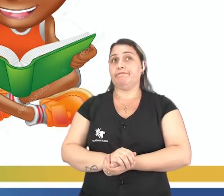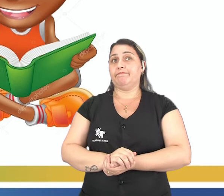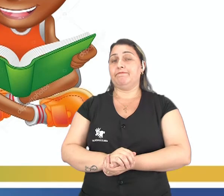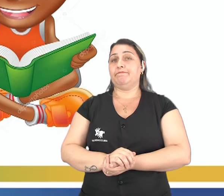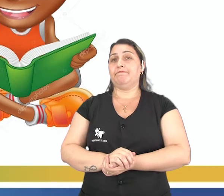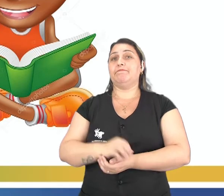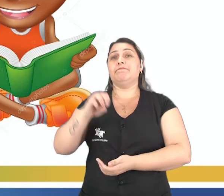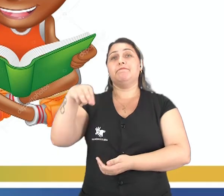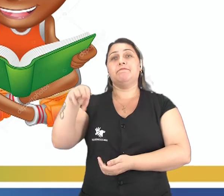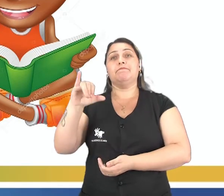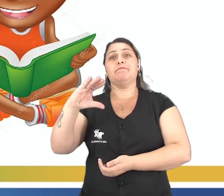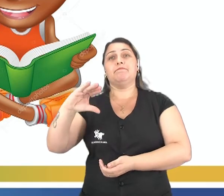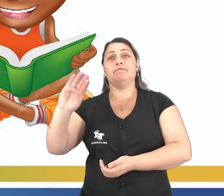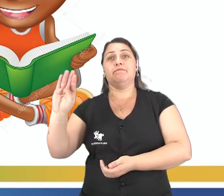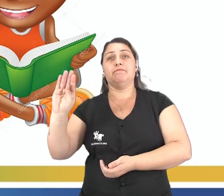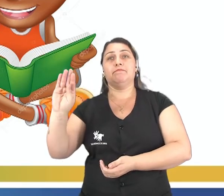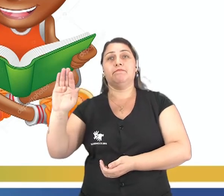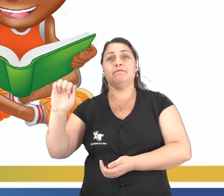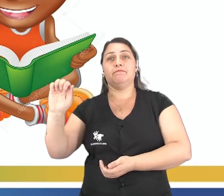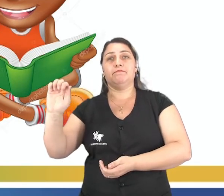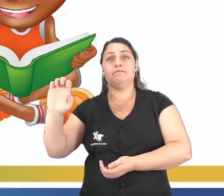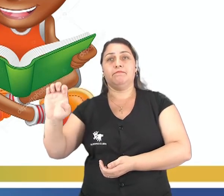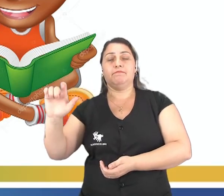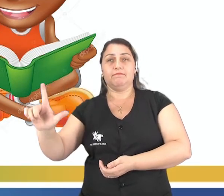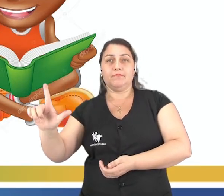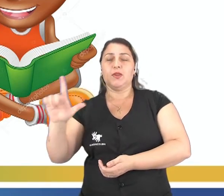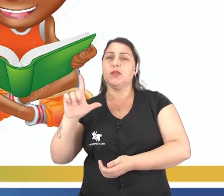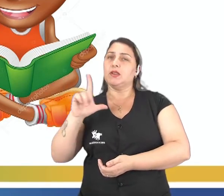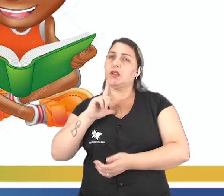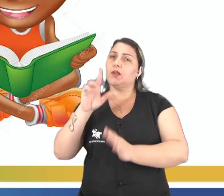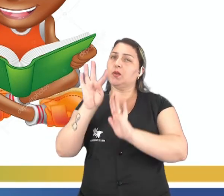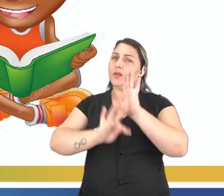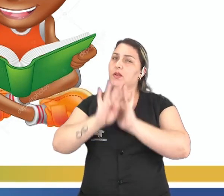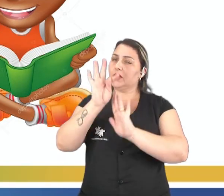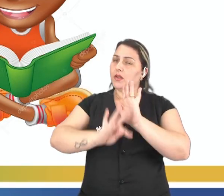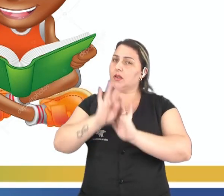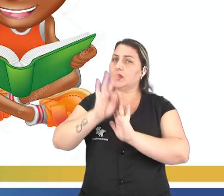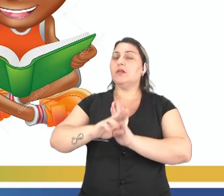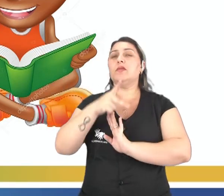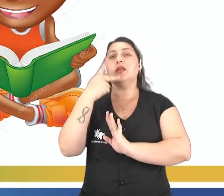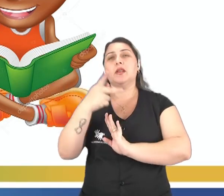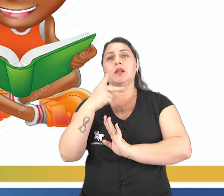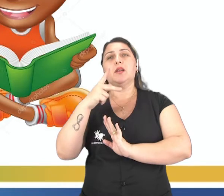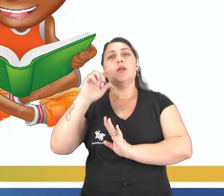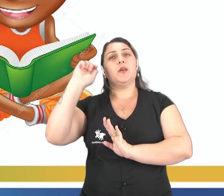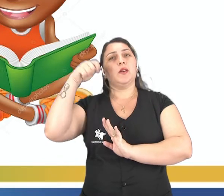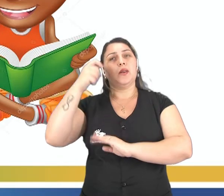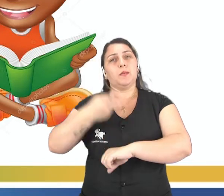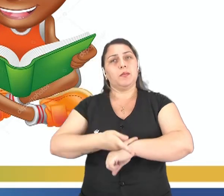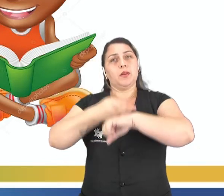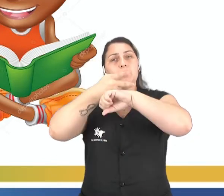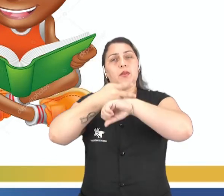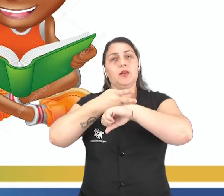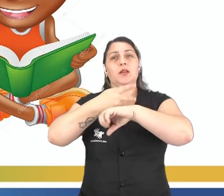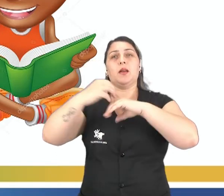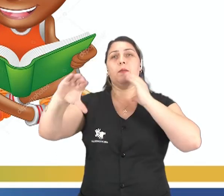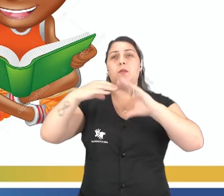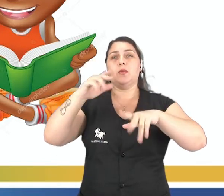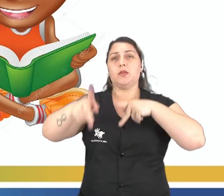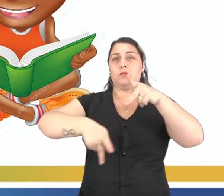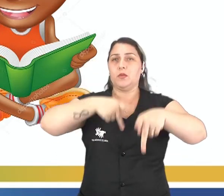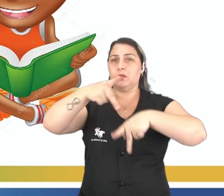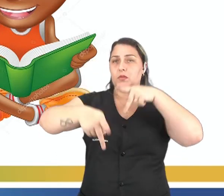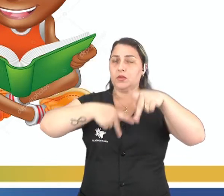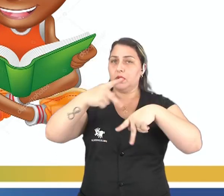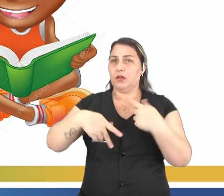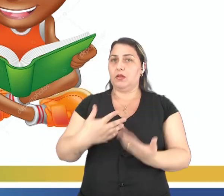disse que foi Michael Jackson. Tem até lá no nosso textinho um destaque dizendo que ele foi o artista premiado da história da música popular. Foi o